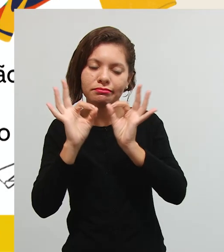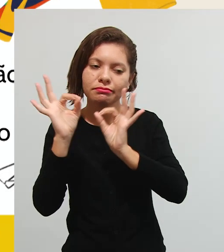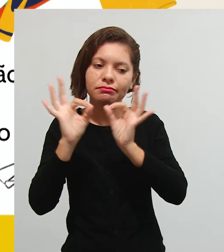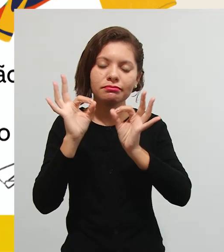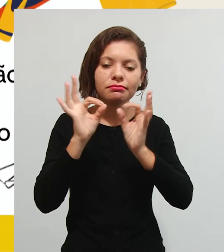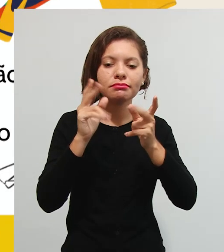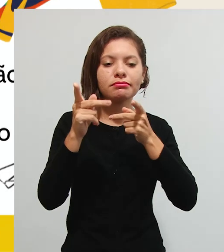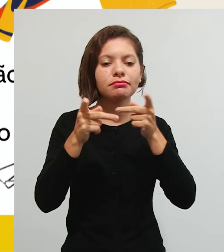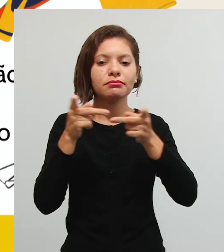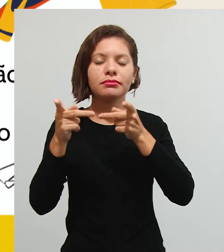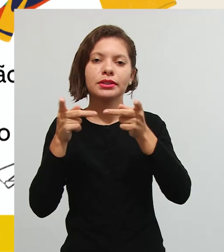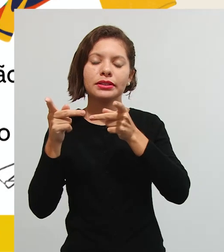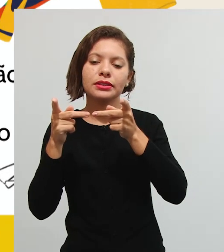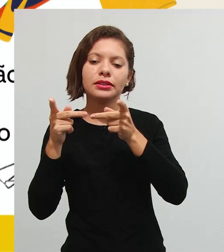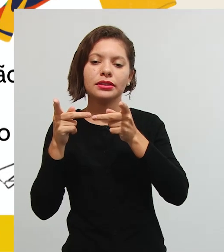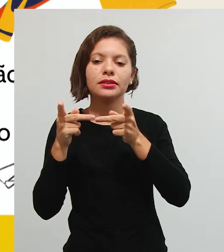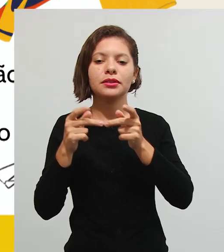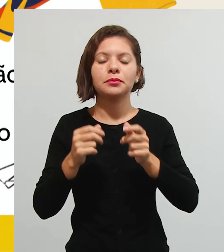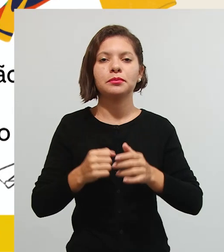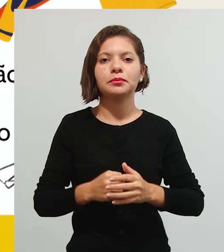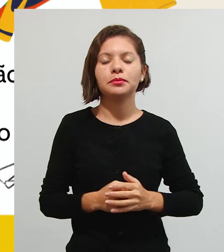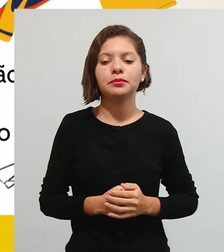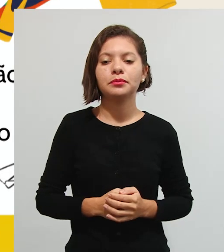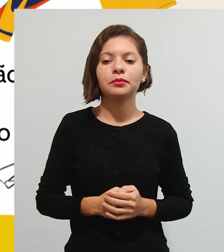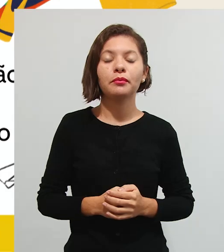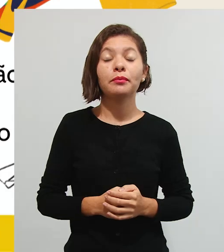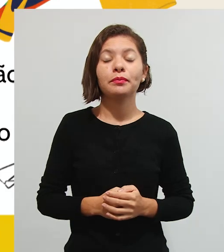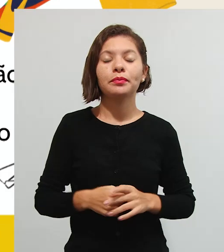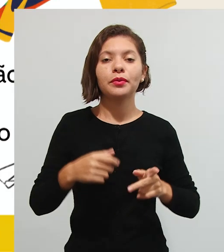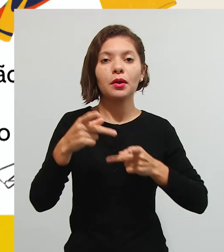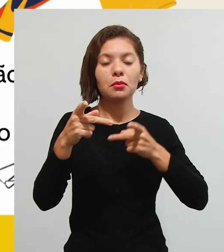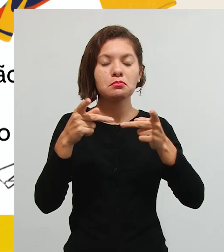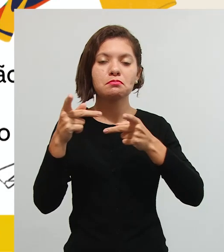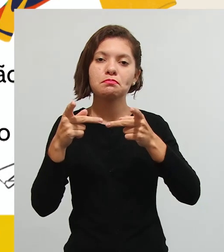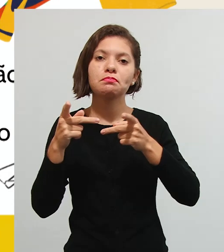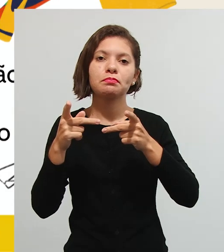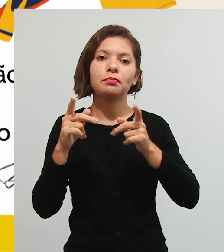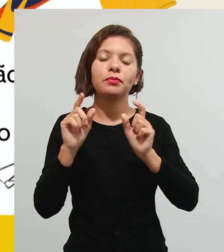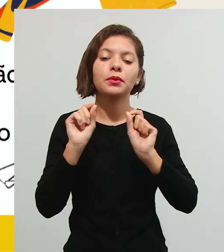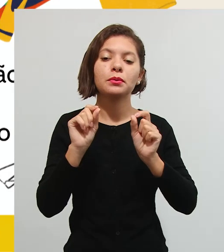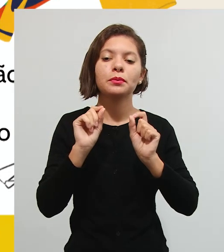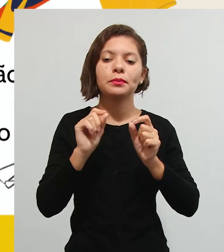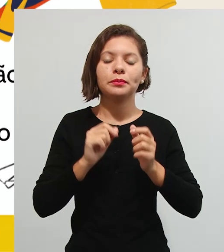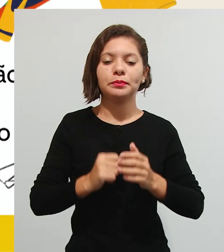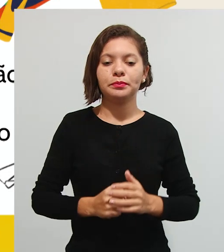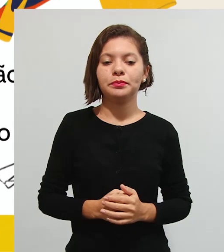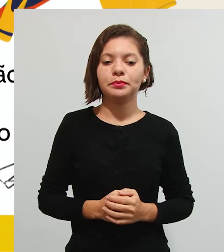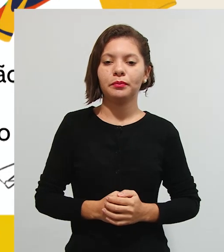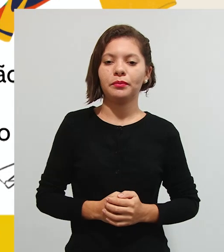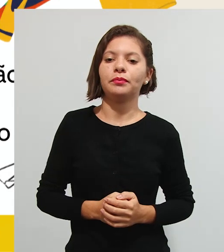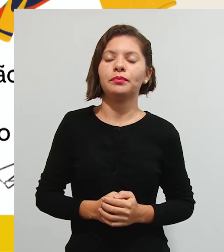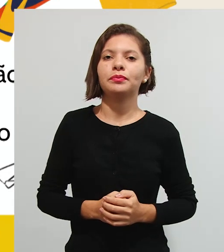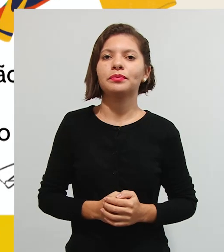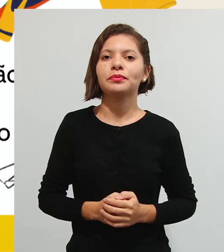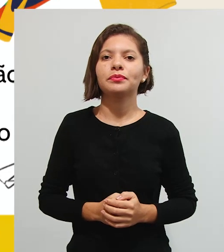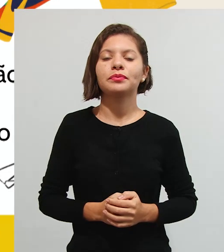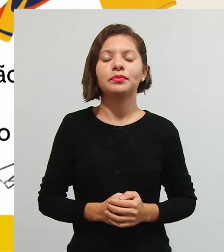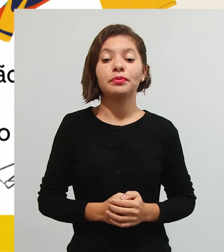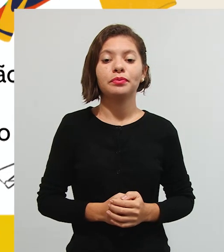Então, qualquer uma dessas exemplificações, independente, uma ou outra, ela vai